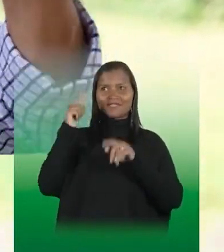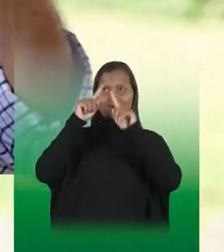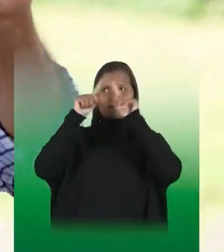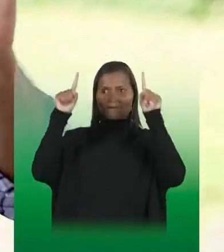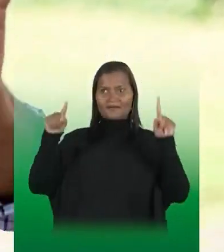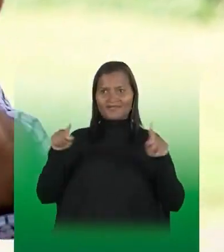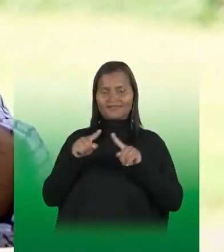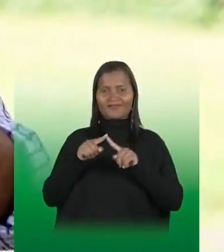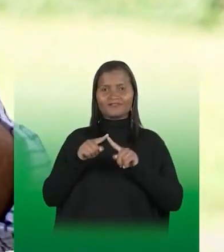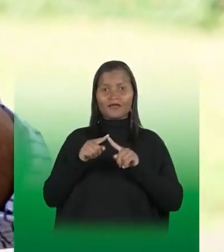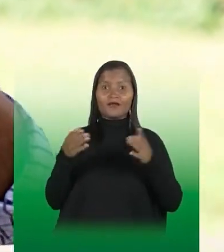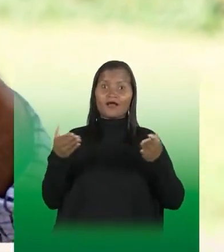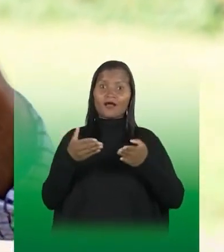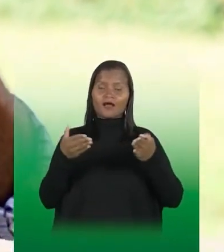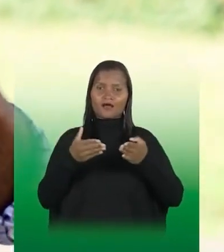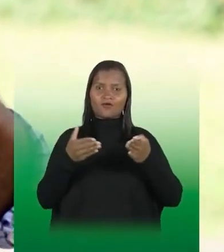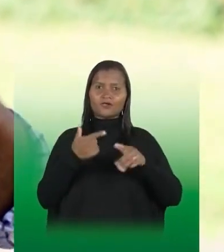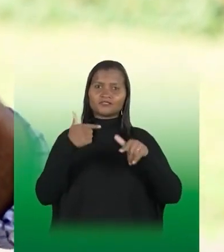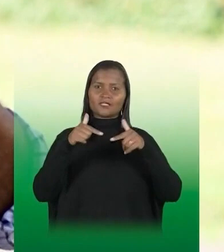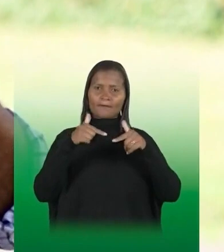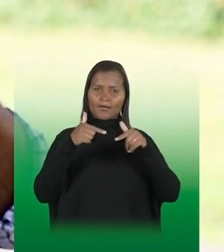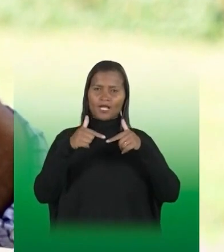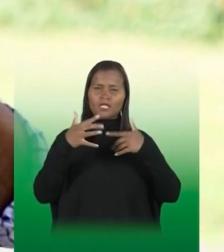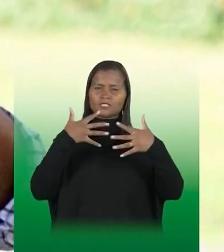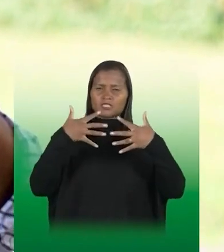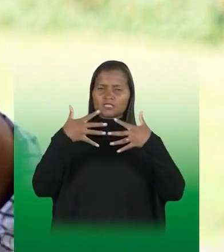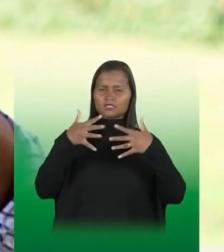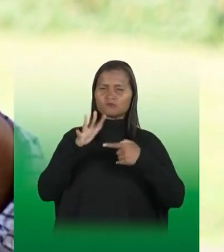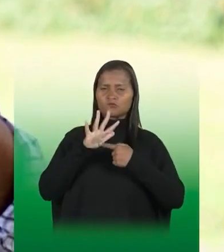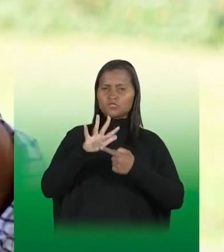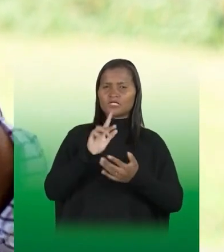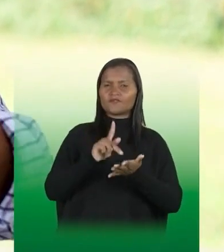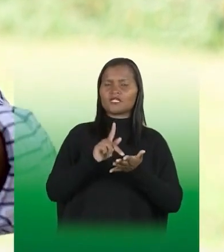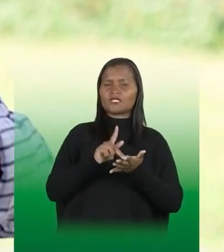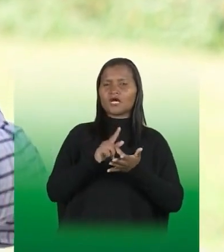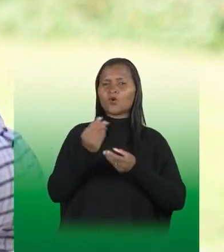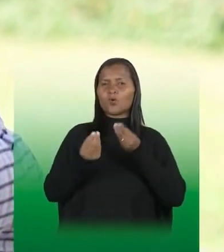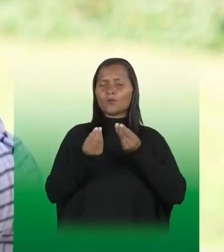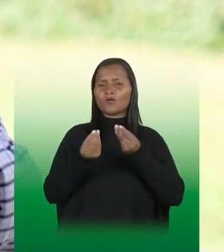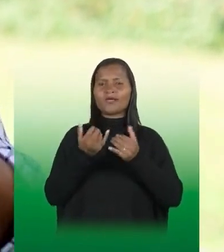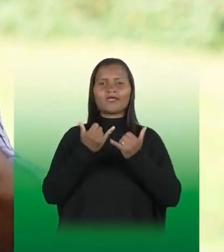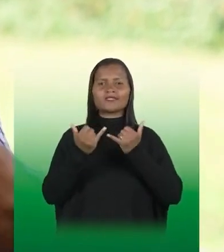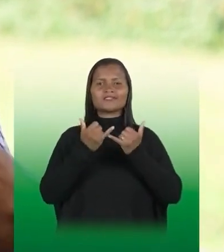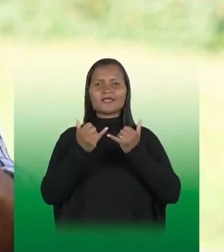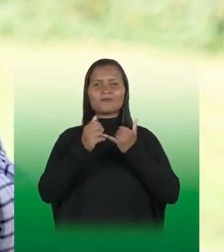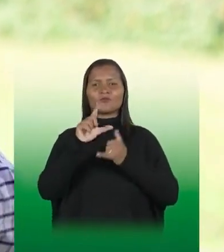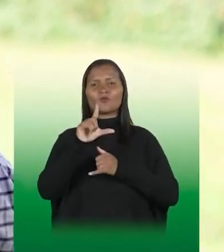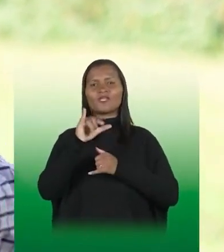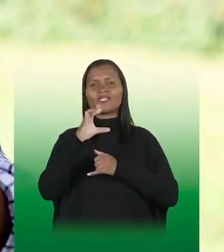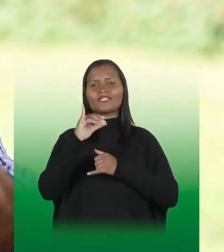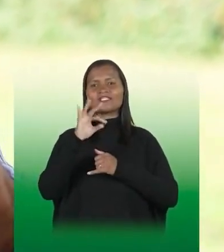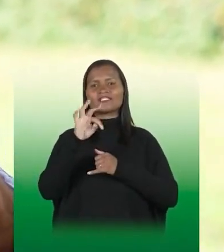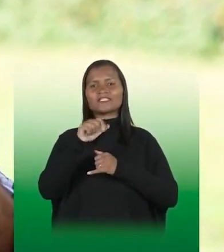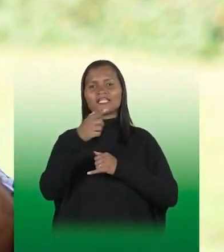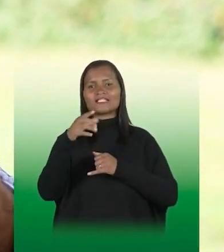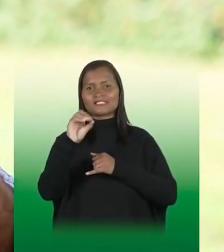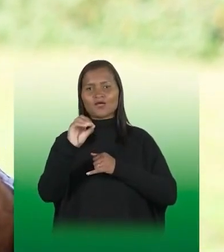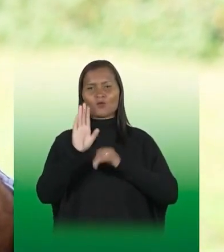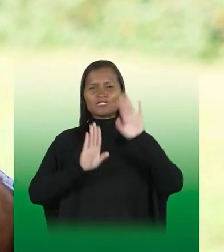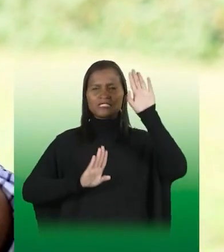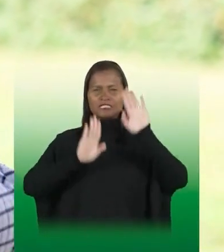o painel. Agora nós vamos trabalhar a transparência por exemplo, as licitações serão todas